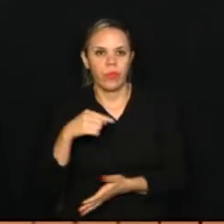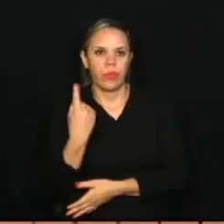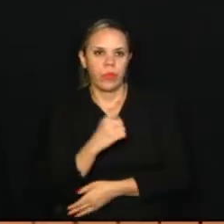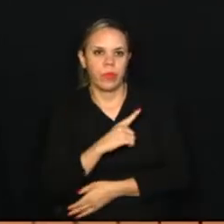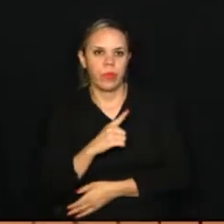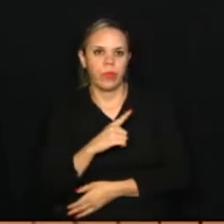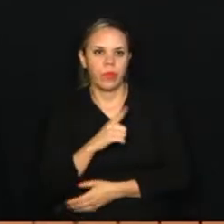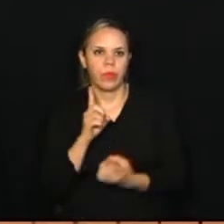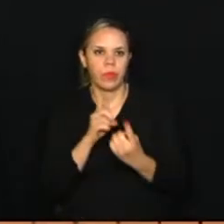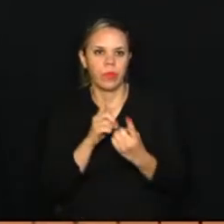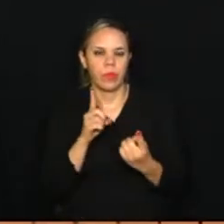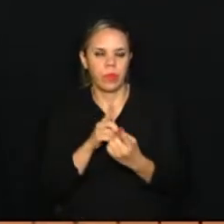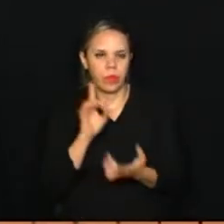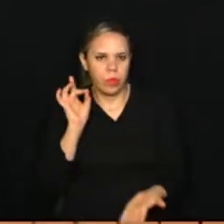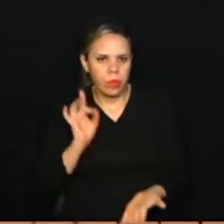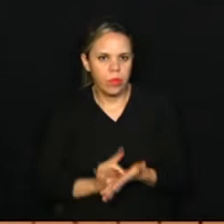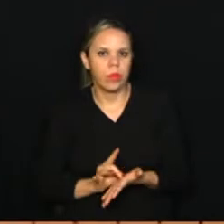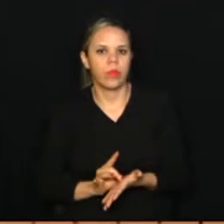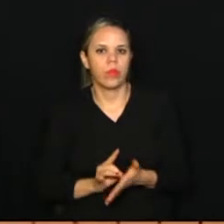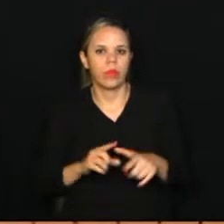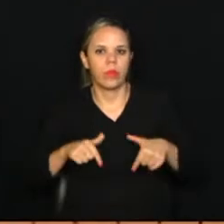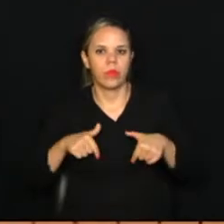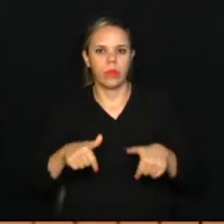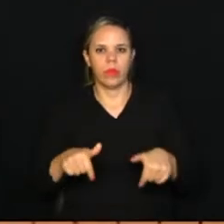um serviço eficiente em todas